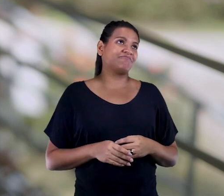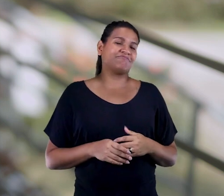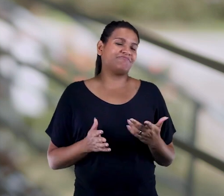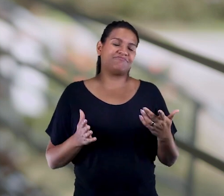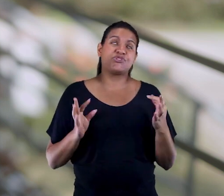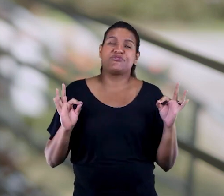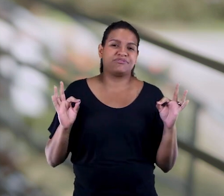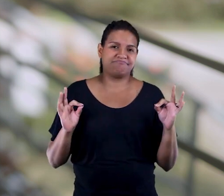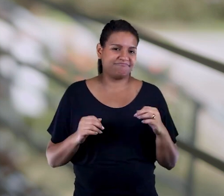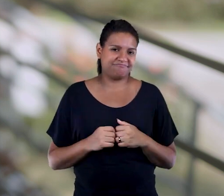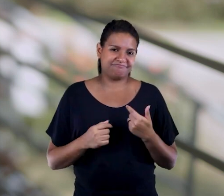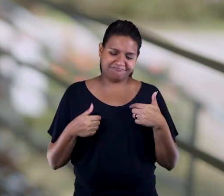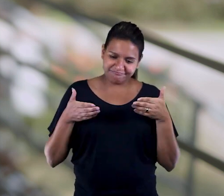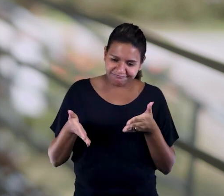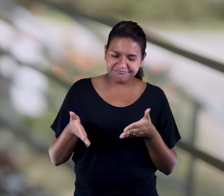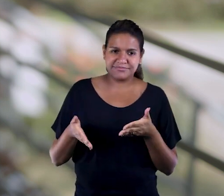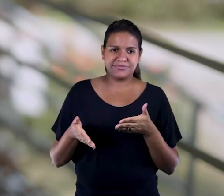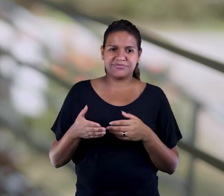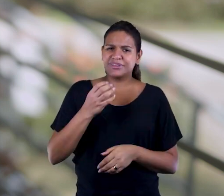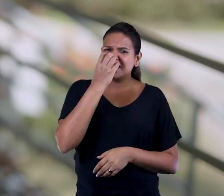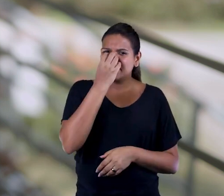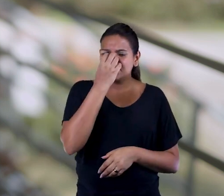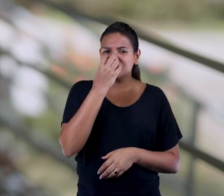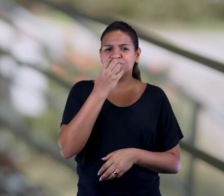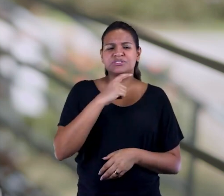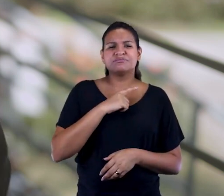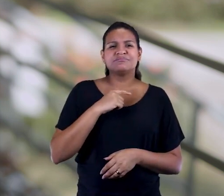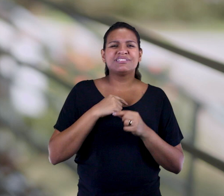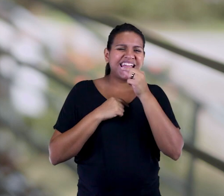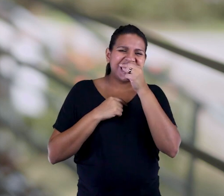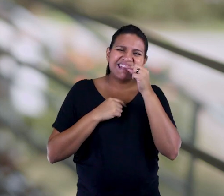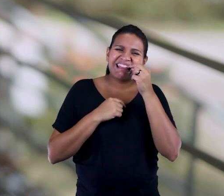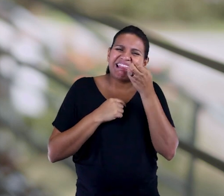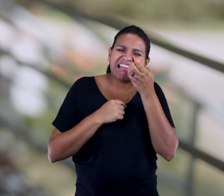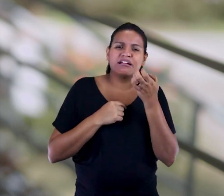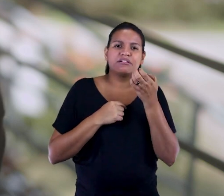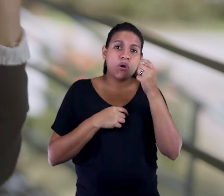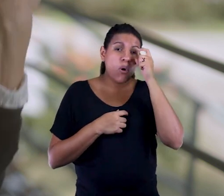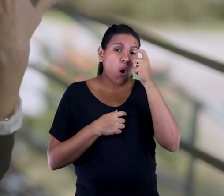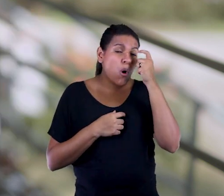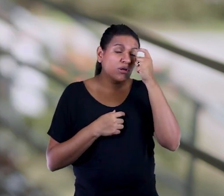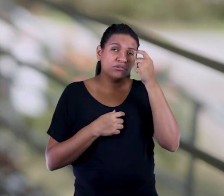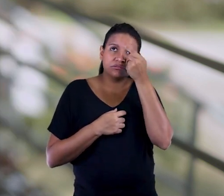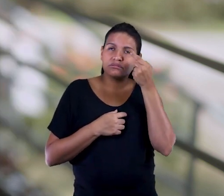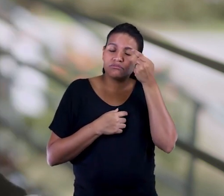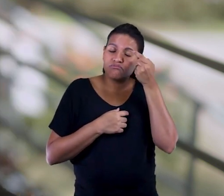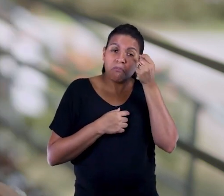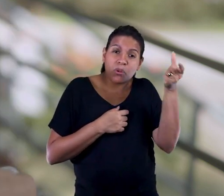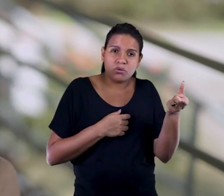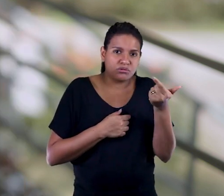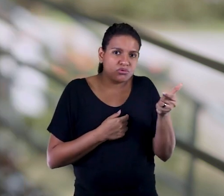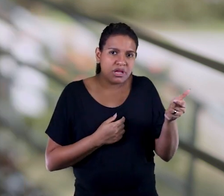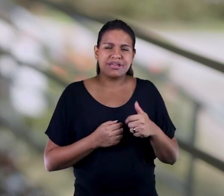gente viu foi terrível, né? Os cachorros com dentes colados, sem olho, sem